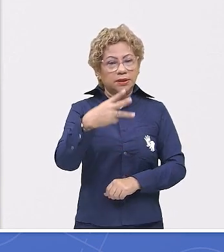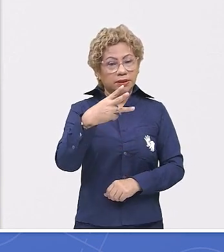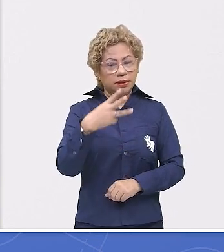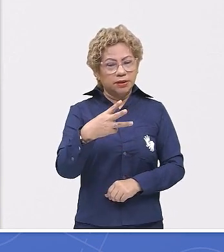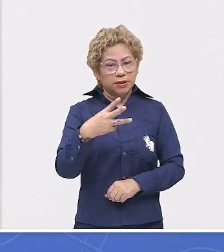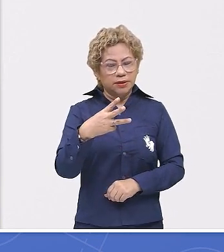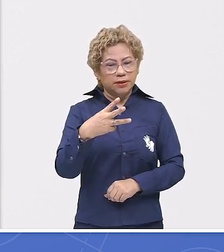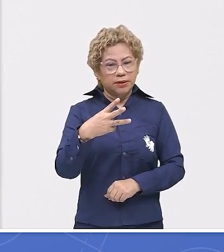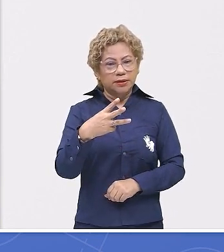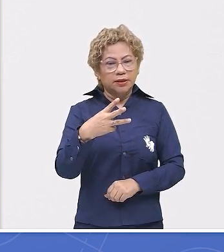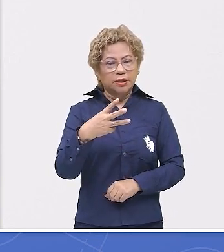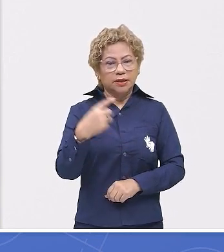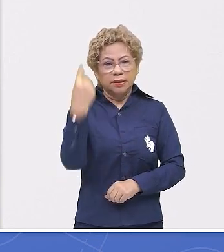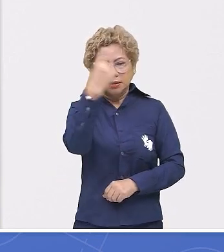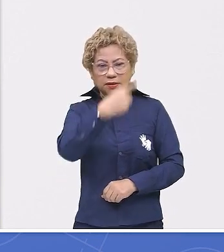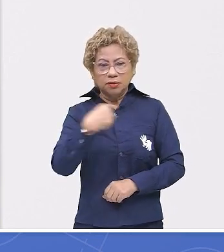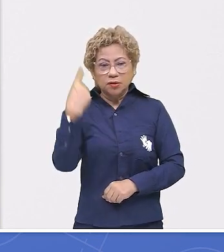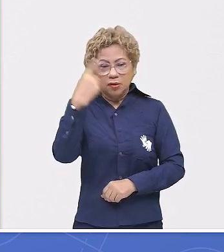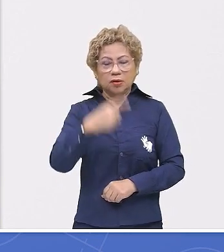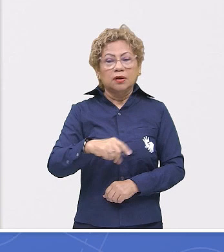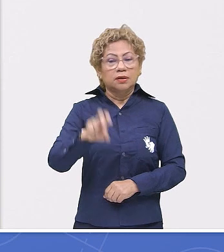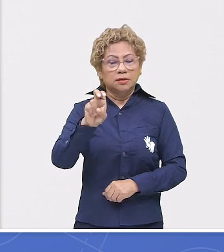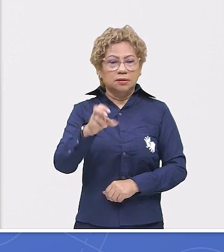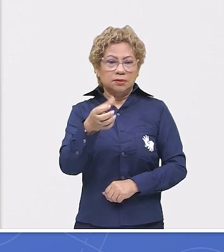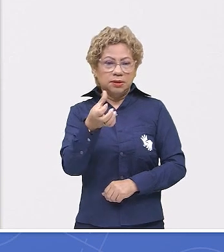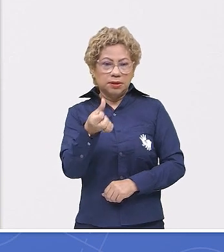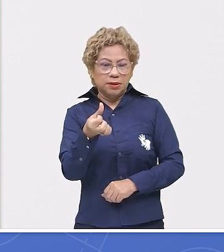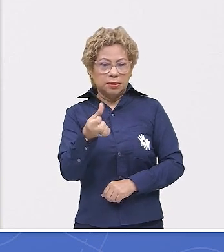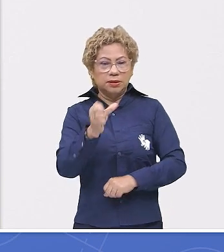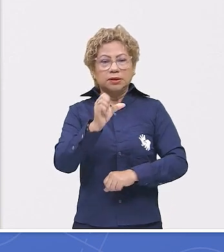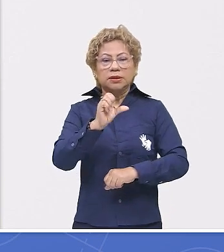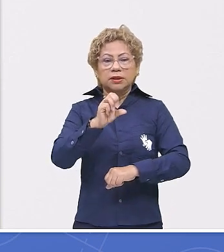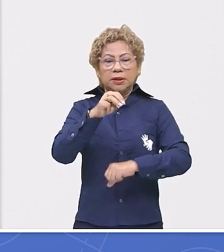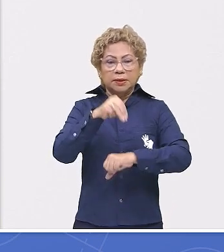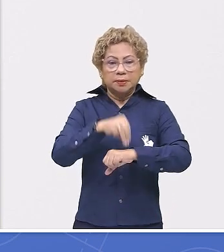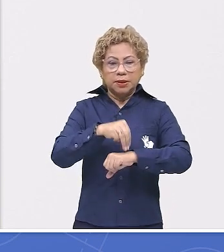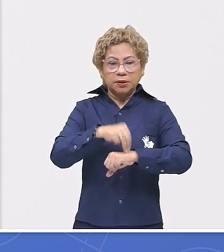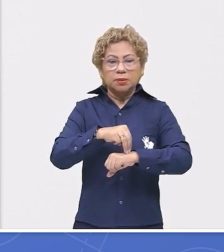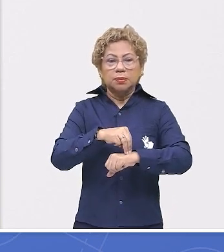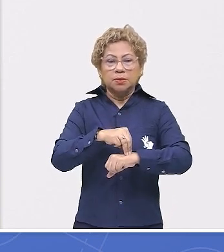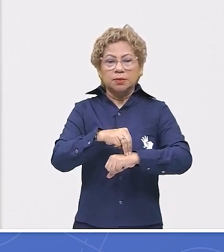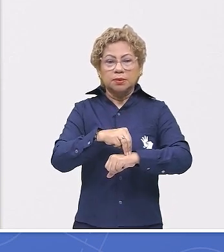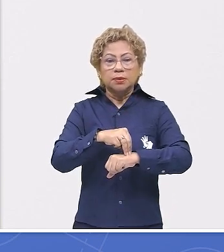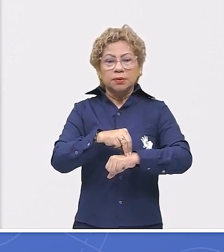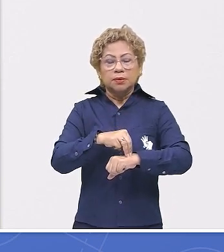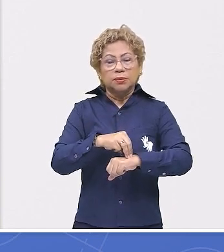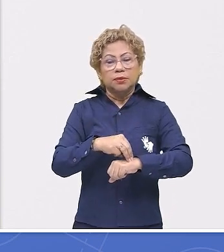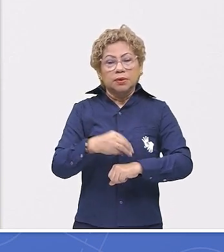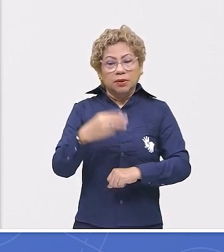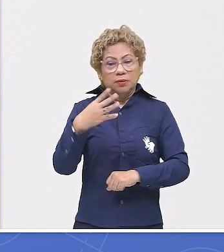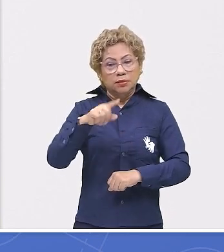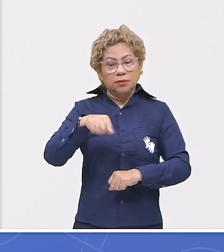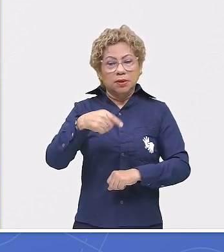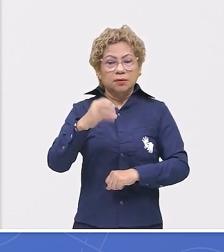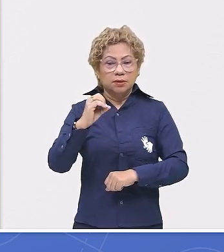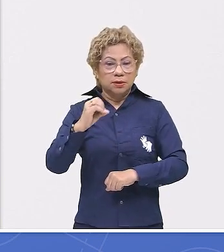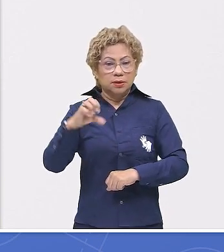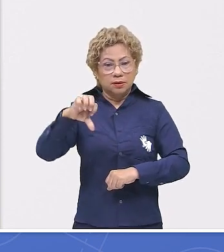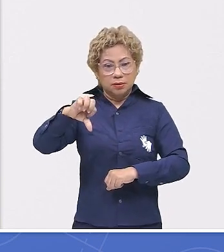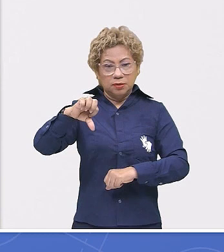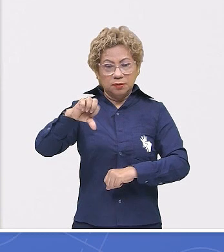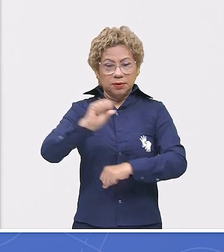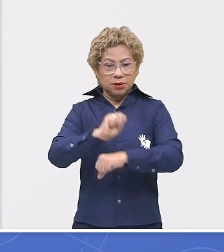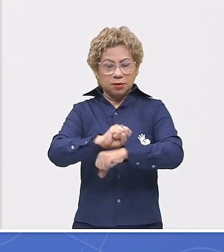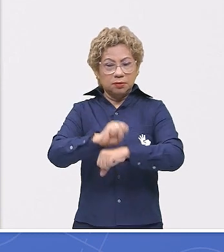4 segundos, enquanto o planeta ele está realizando esse movimento de girar em seu próprio eixo.